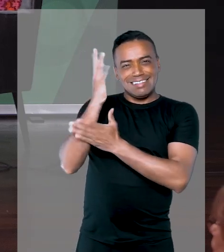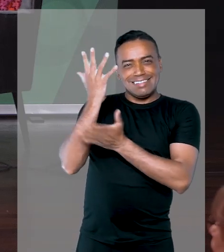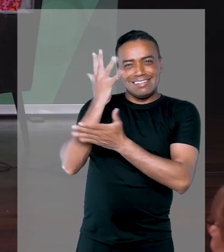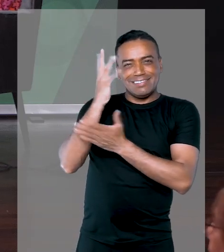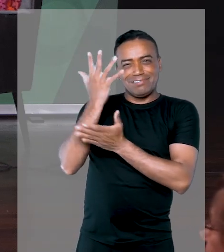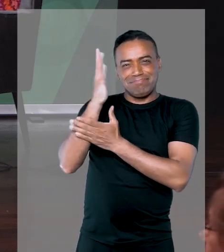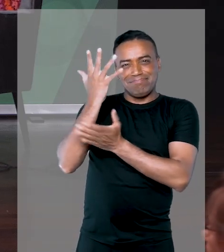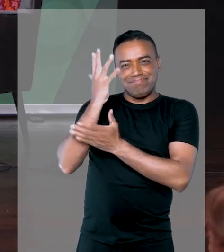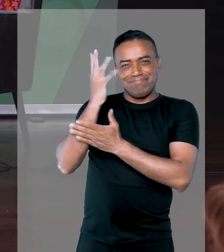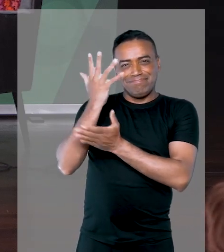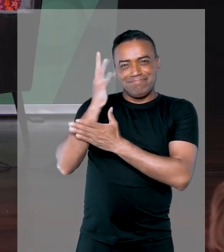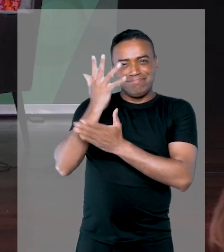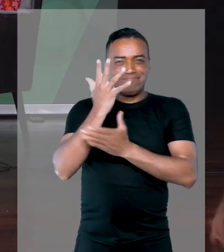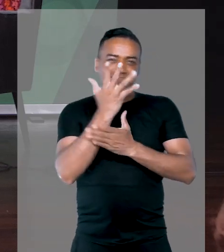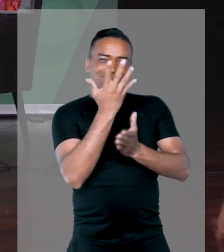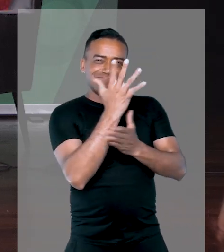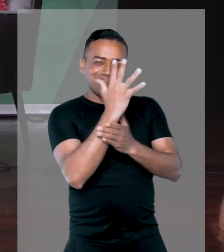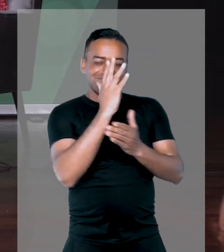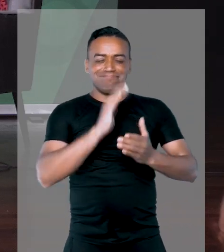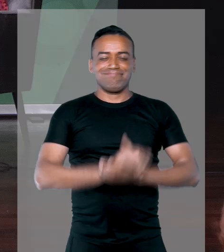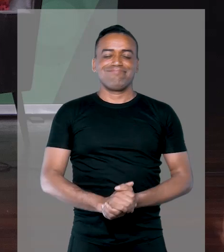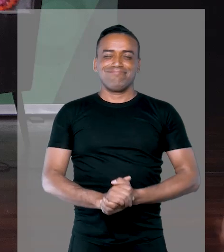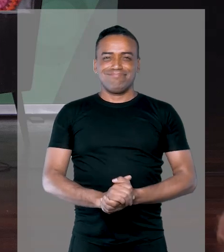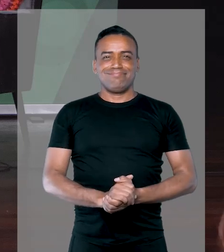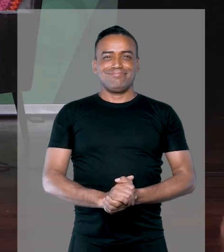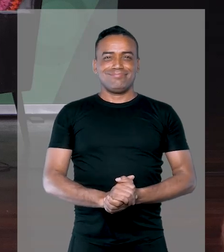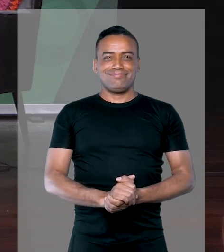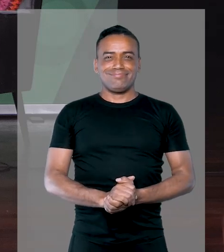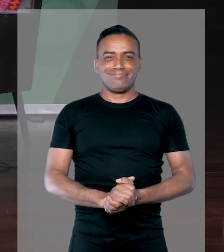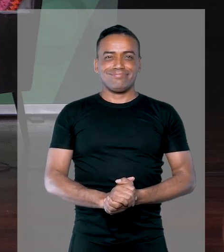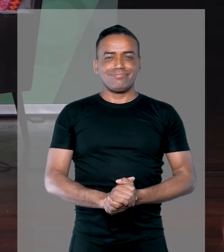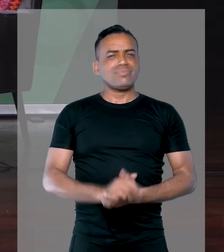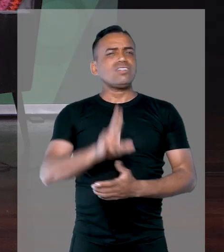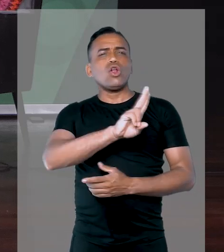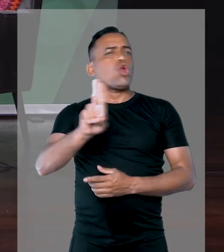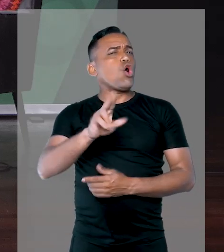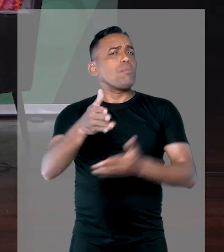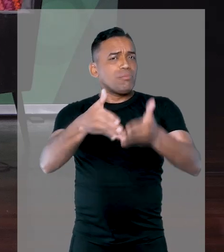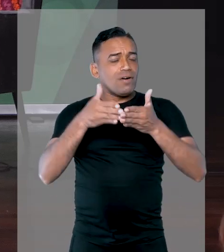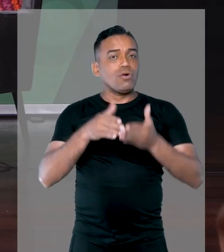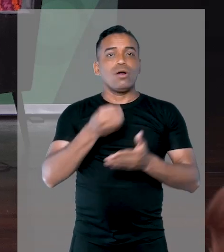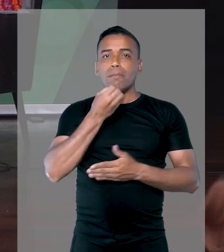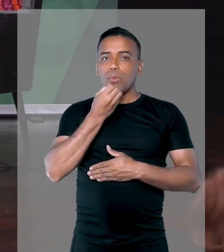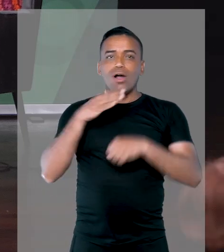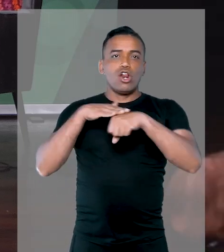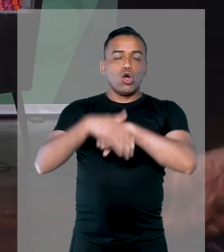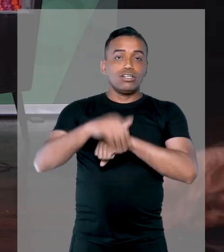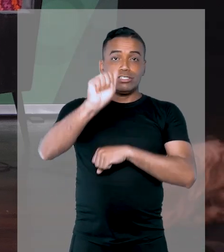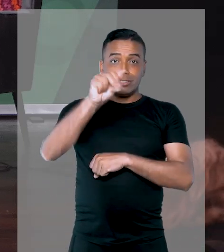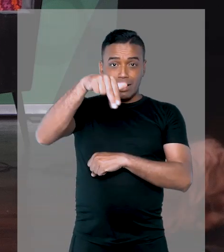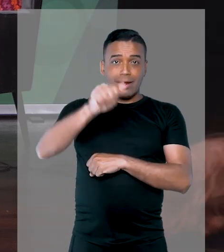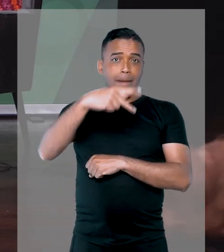Uma espectadora assume o microfone para fazer uma pergunta. Qual que é seu nome, por favor? Boa noite, meu nome é Ana